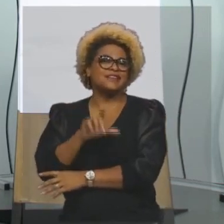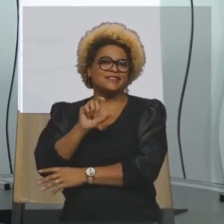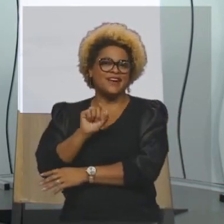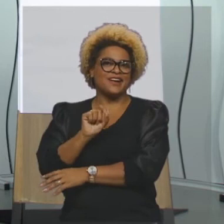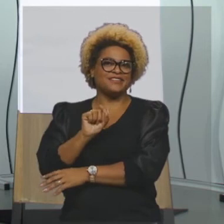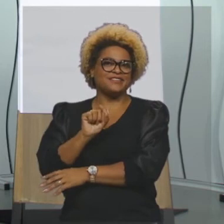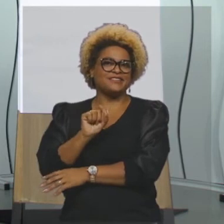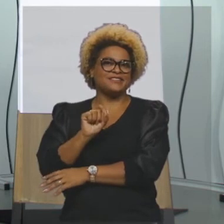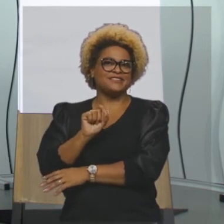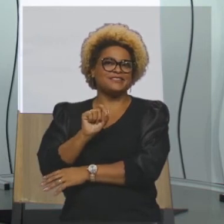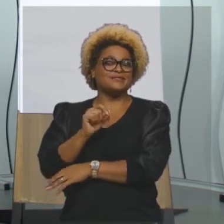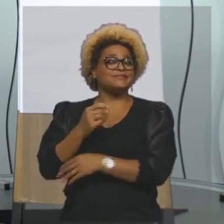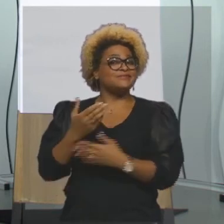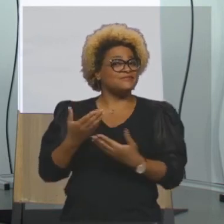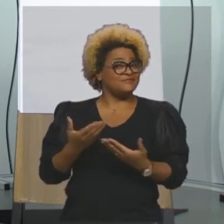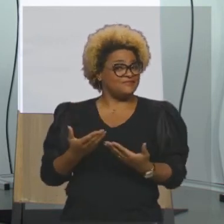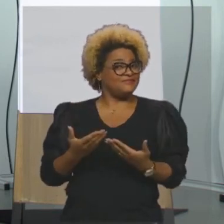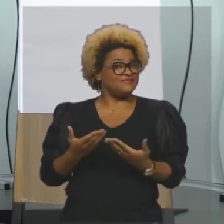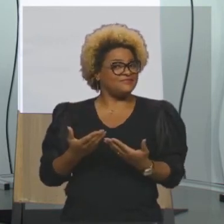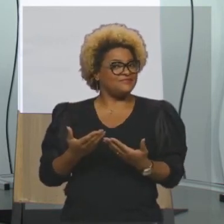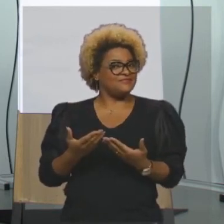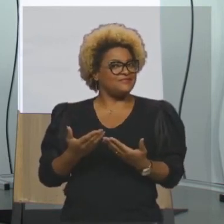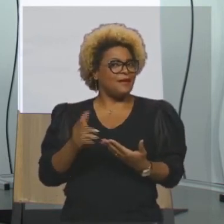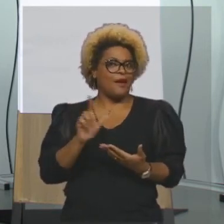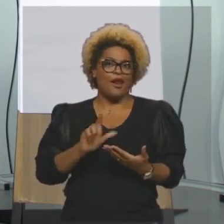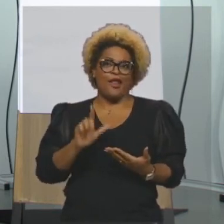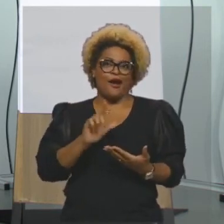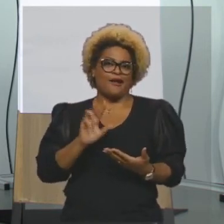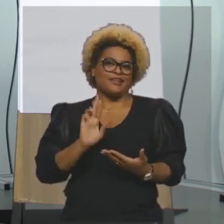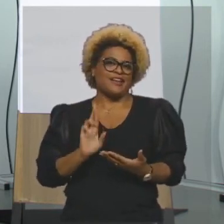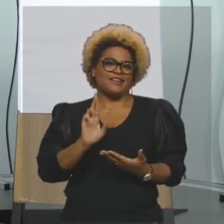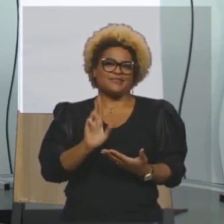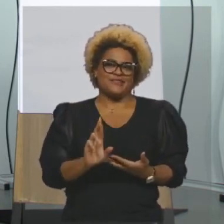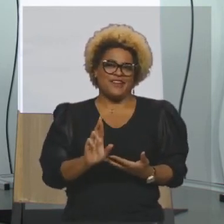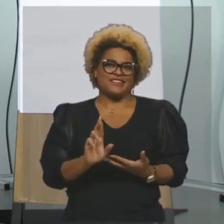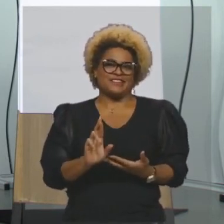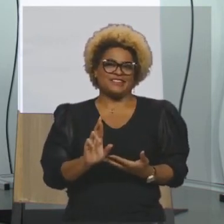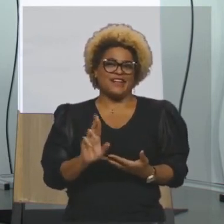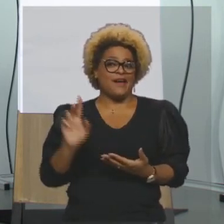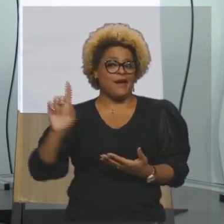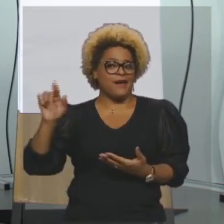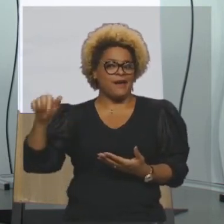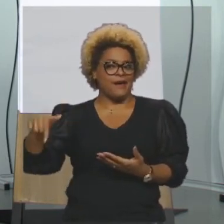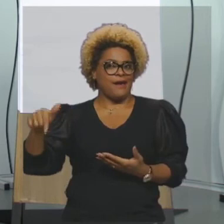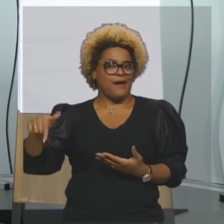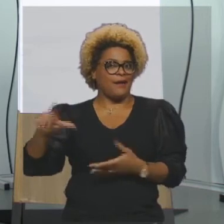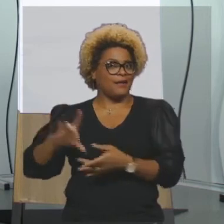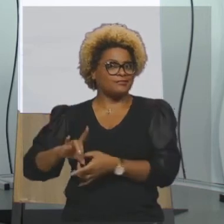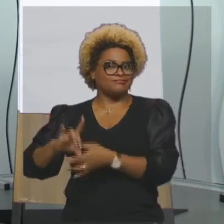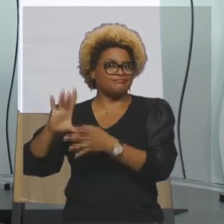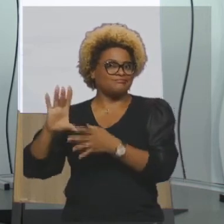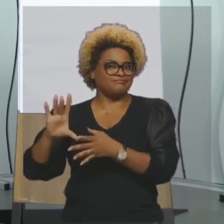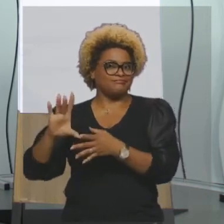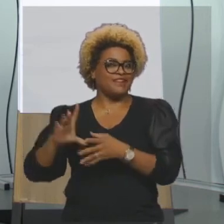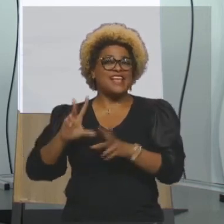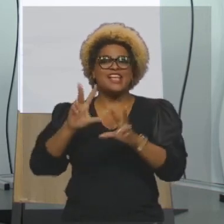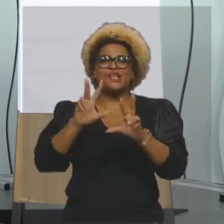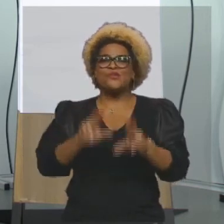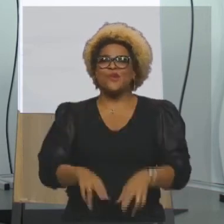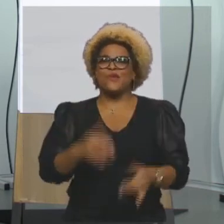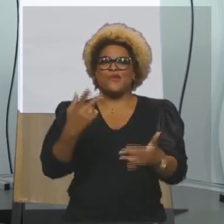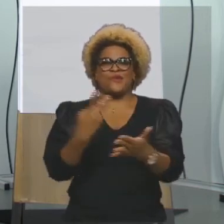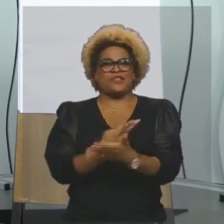você. Parece bem óbvia a resposta, né? A mesma coisa acontece com a corrente elétrica quando ela vê essa